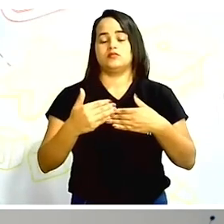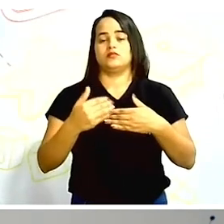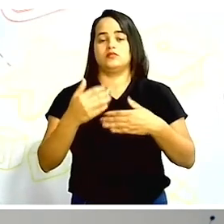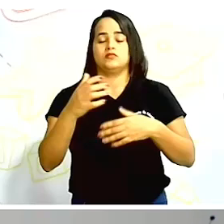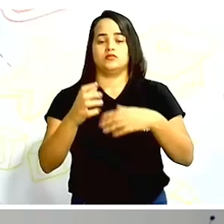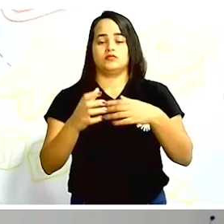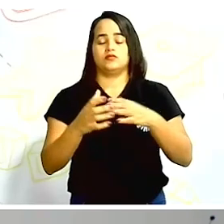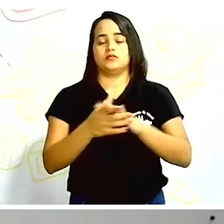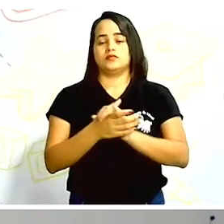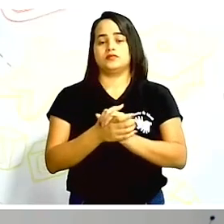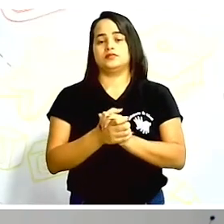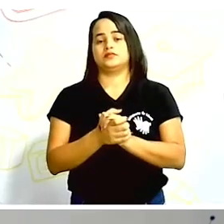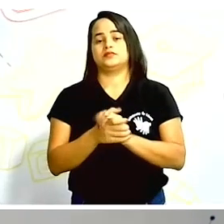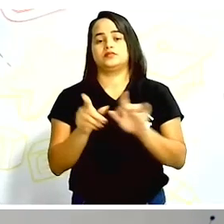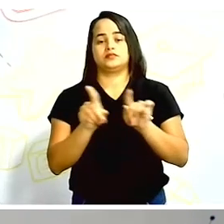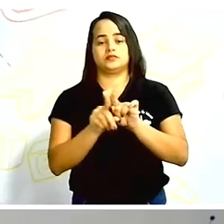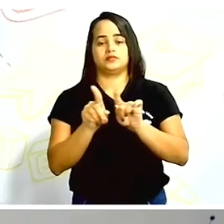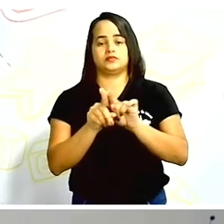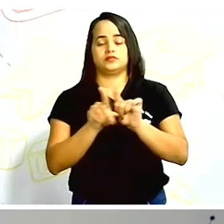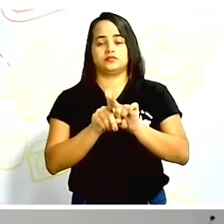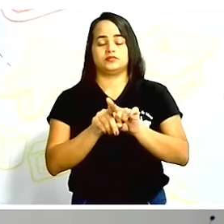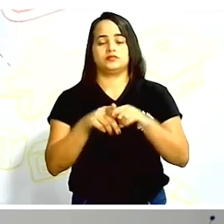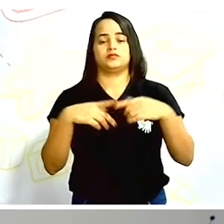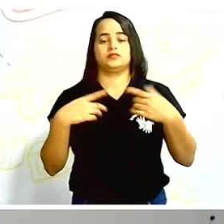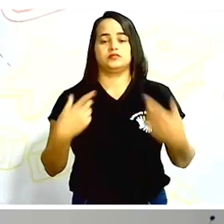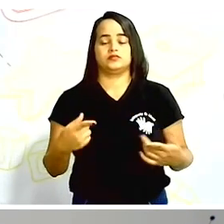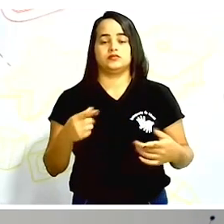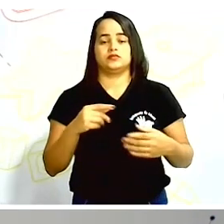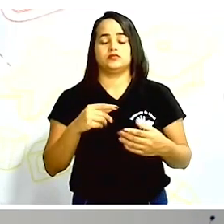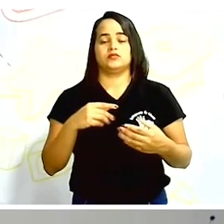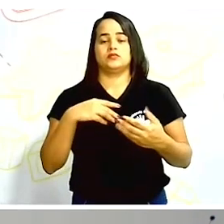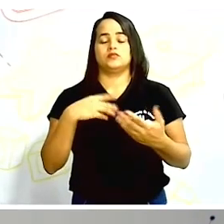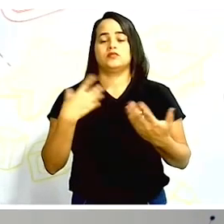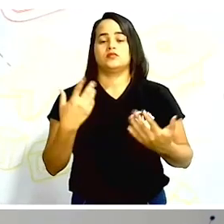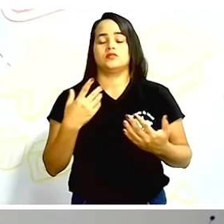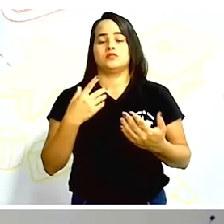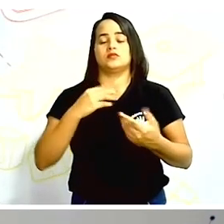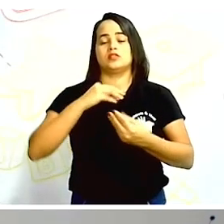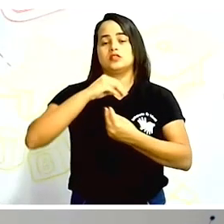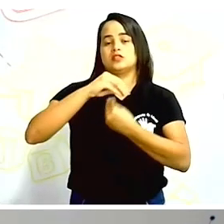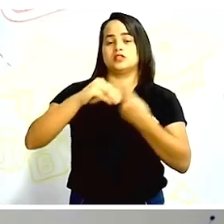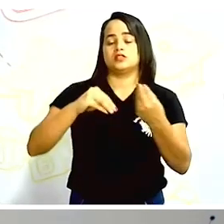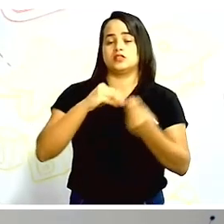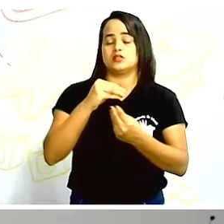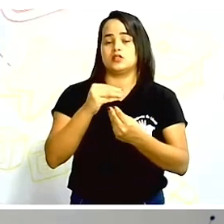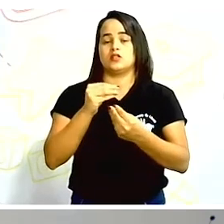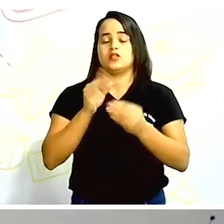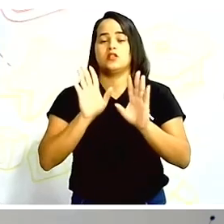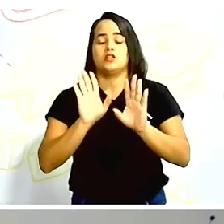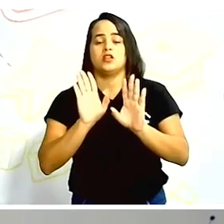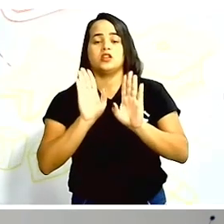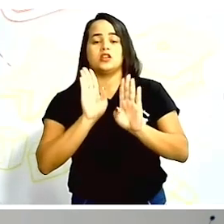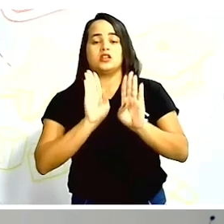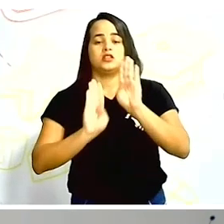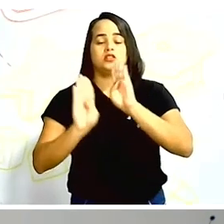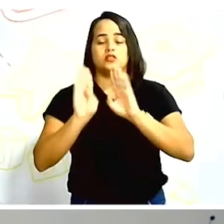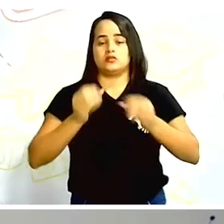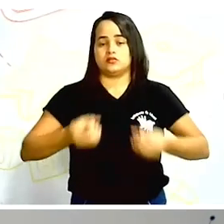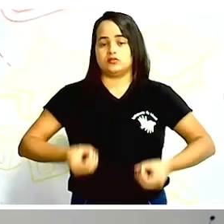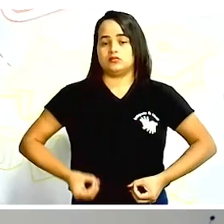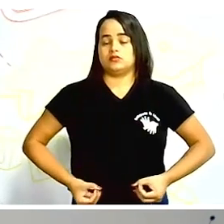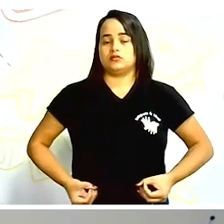a secreção láctea. E também ativa as células que revestem a parede uterina, que para que serve?